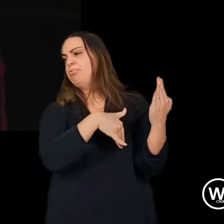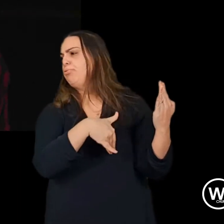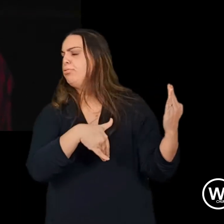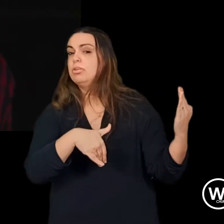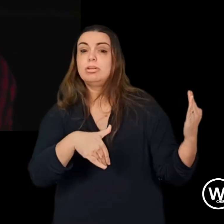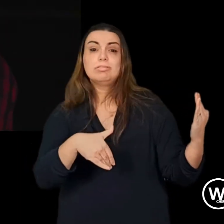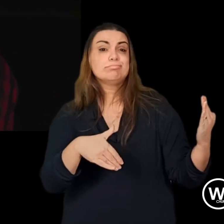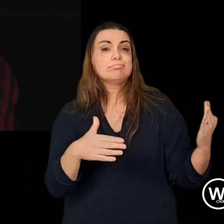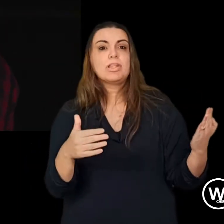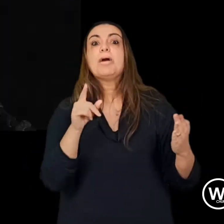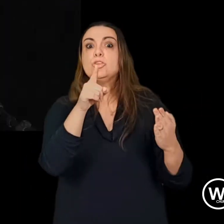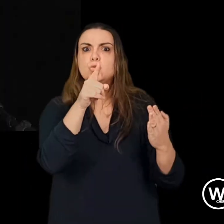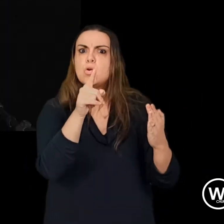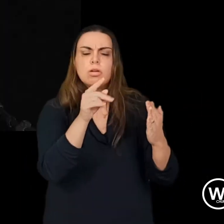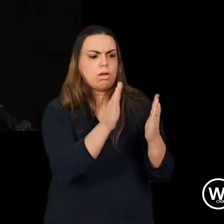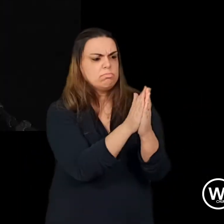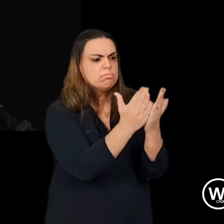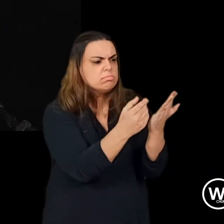como verdade,